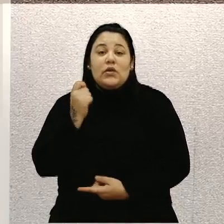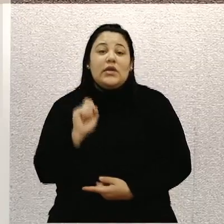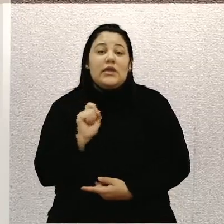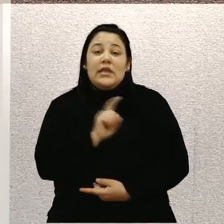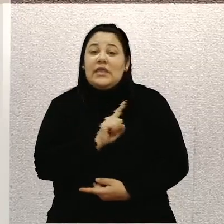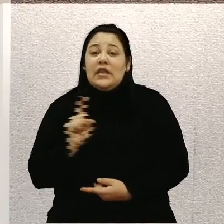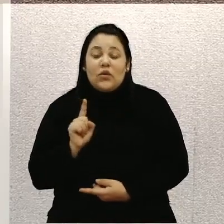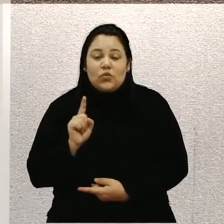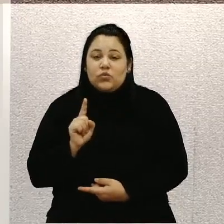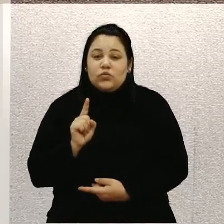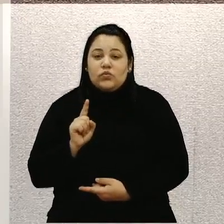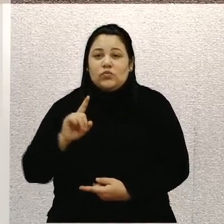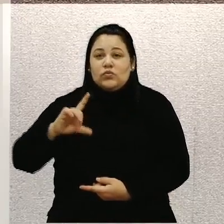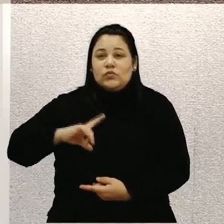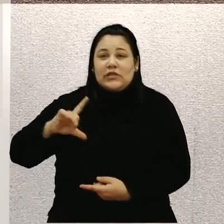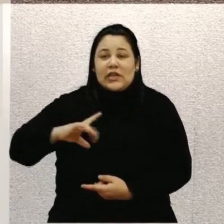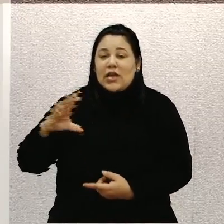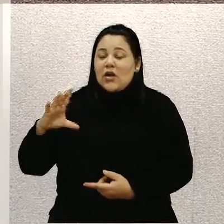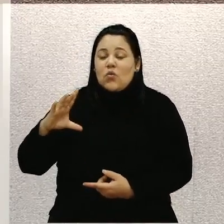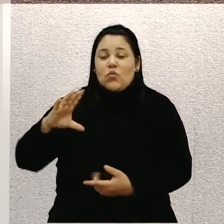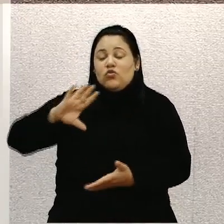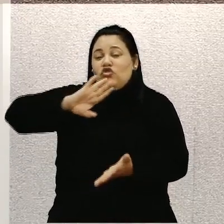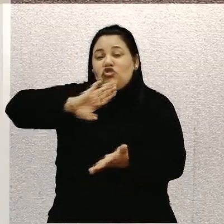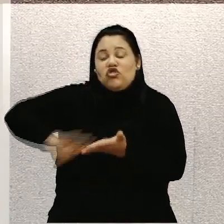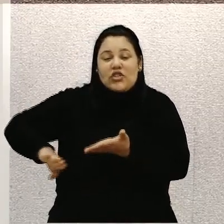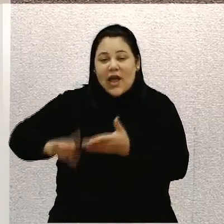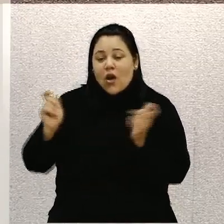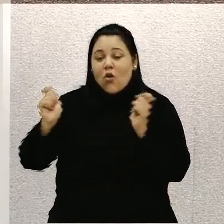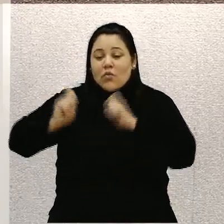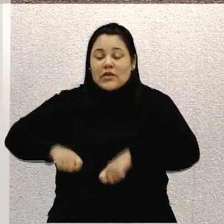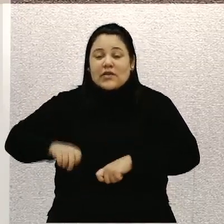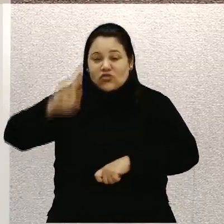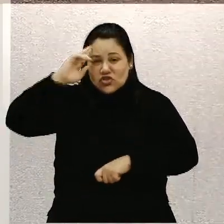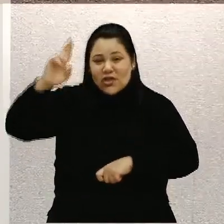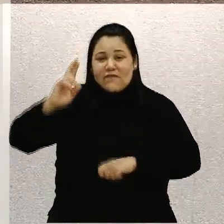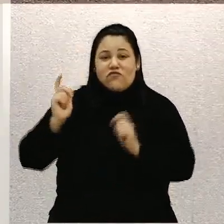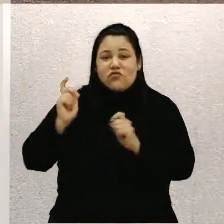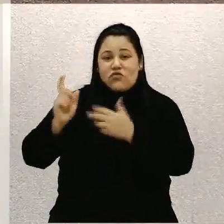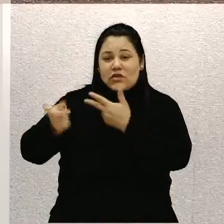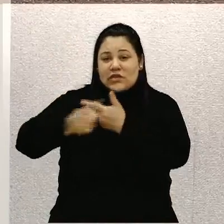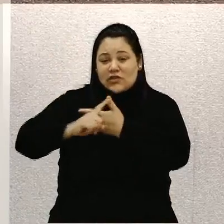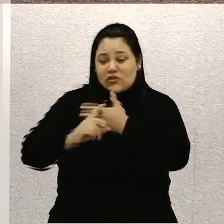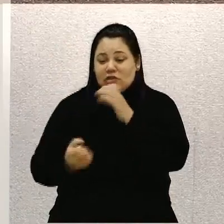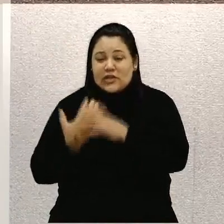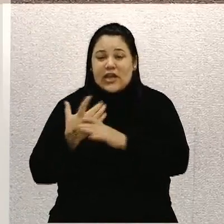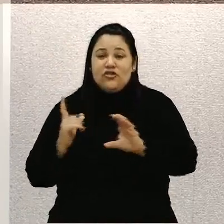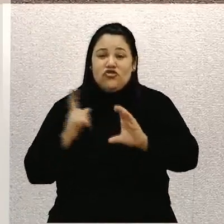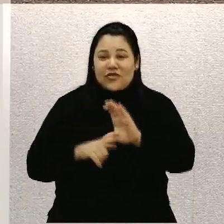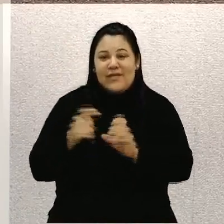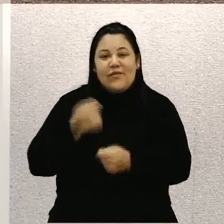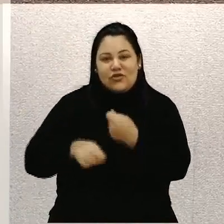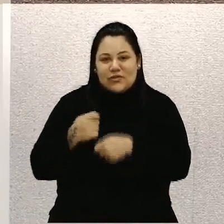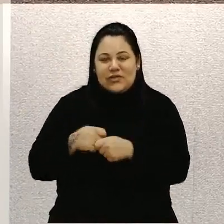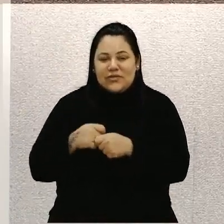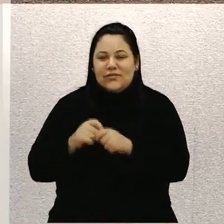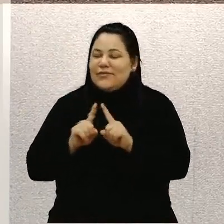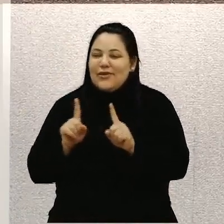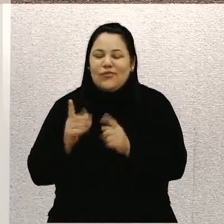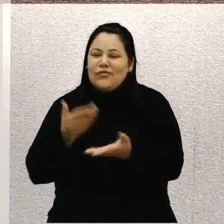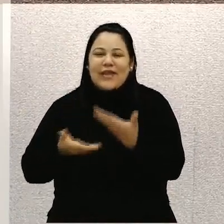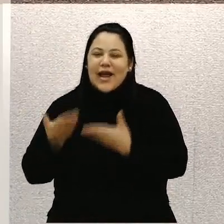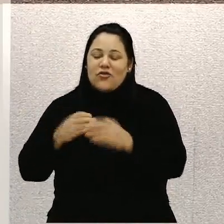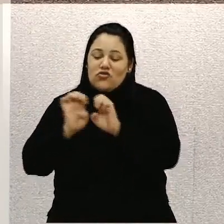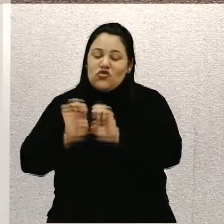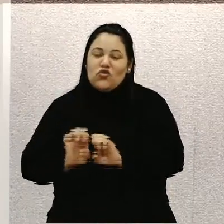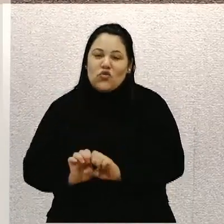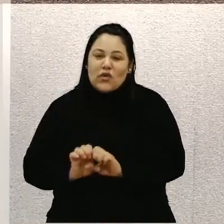usurpa a competência privativa do chefe do Executivo, lei que, embora crie despesa para a administração, não trate de sua estrutura